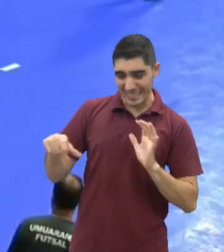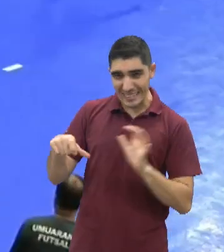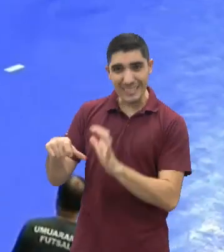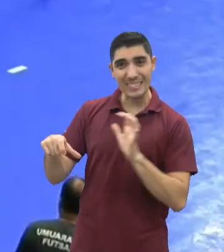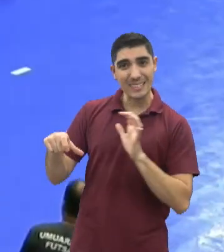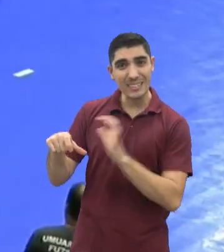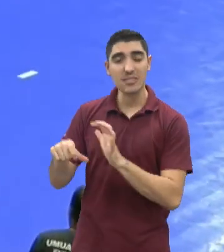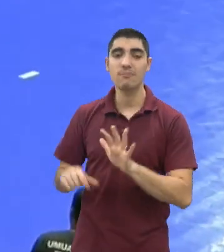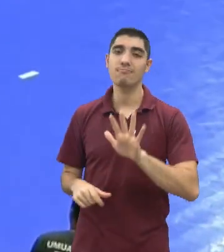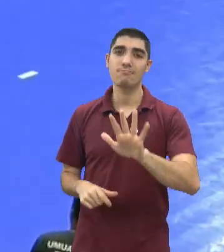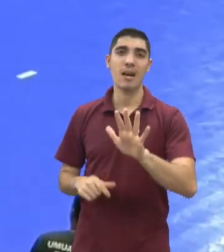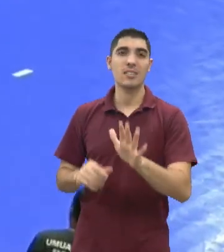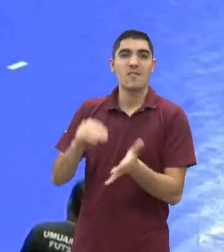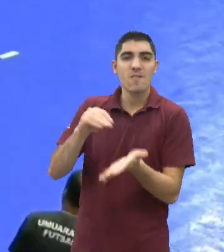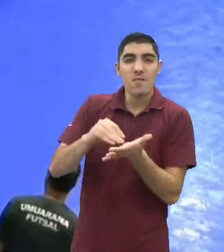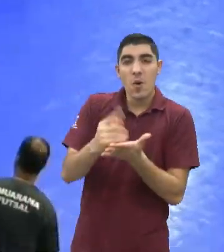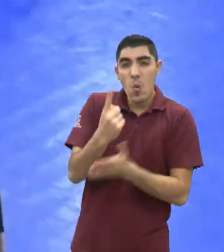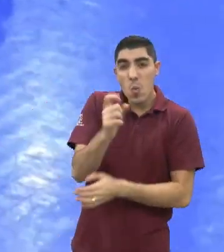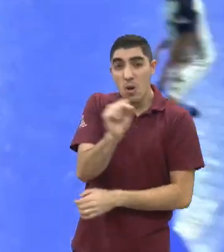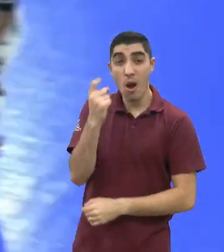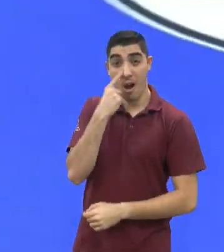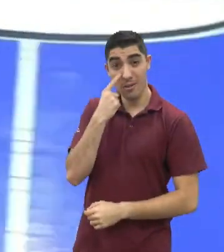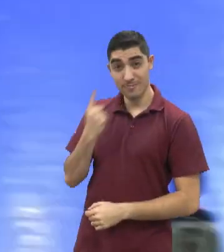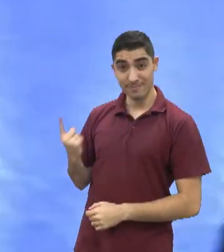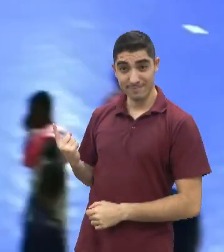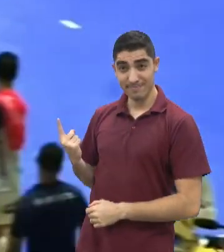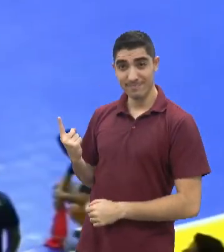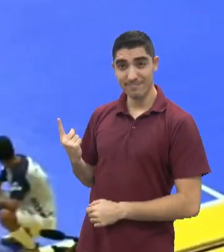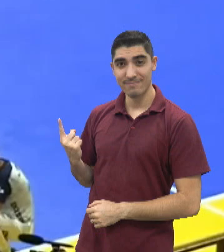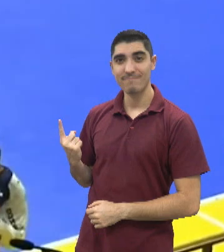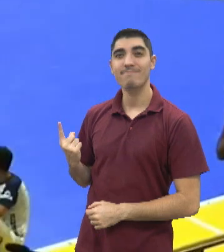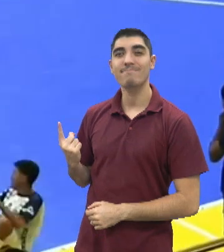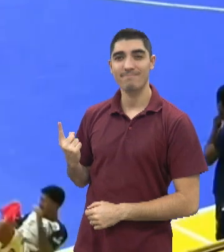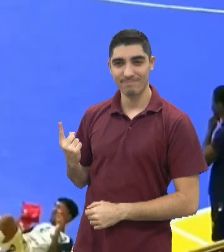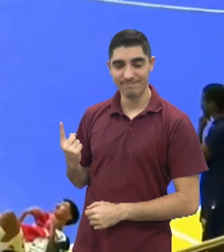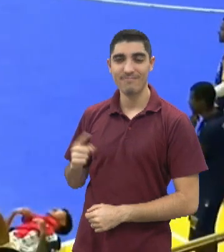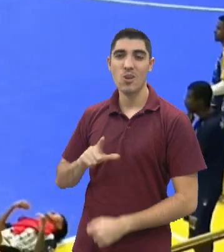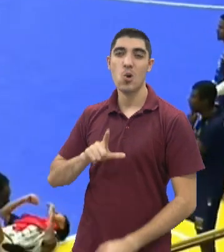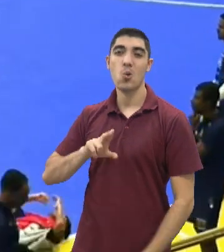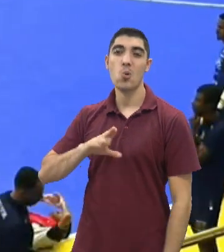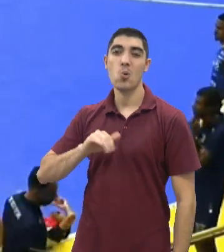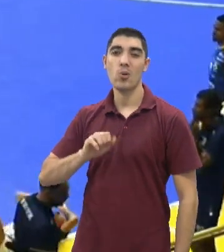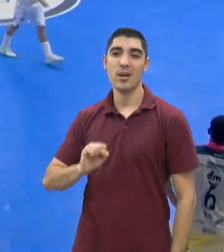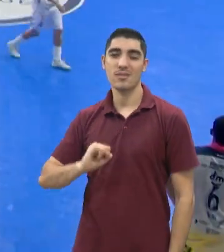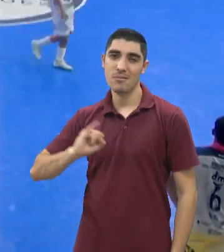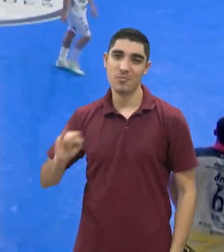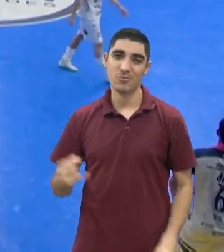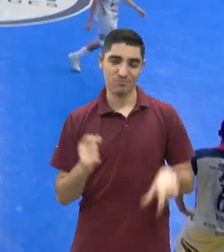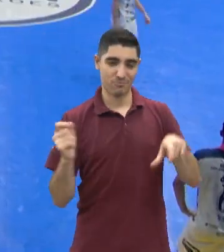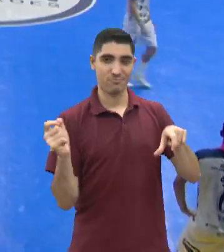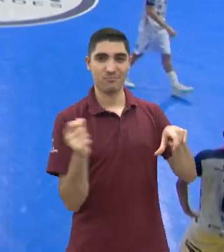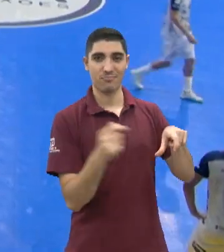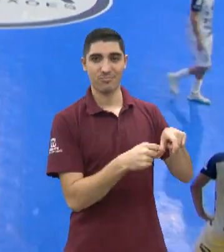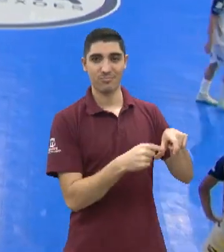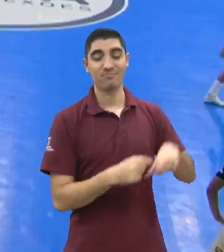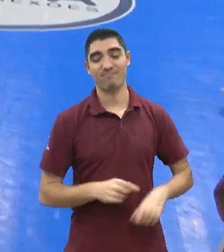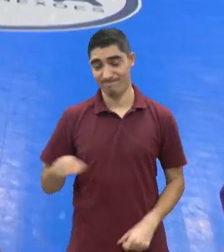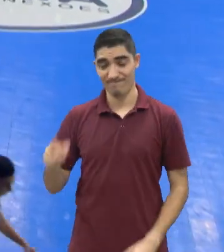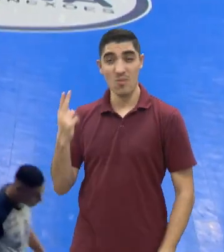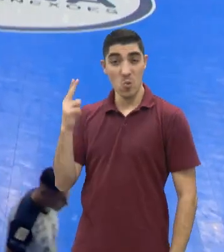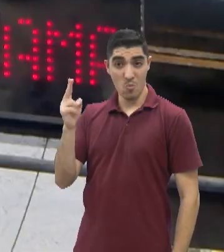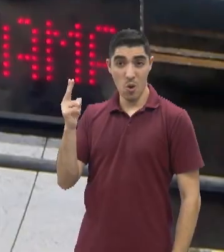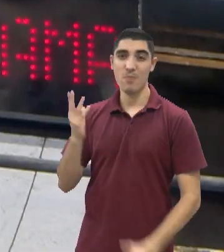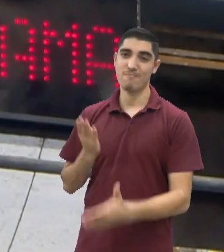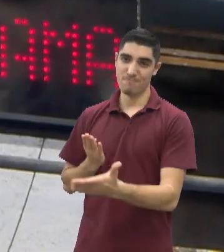adversária, mas faltando 1 segundo, Lucas Farias chutou para o gol vazio. O Umuarama